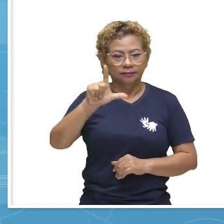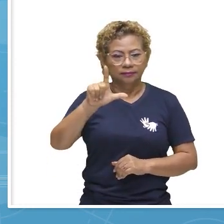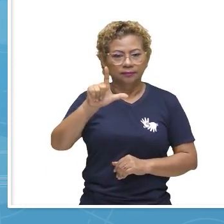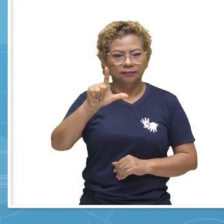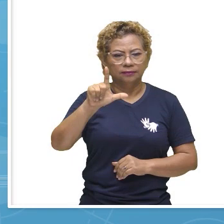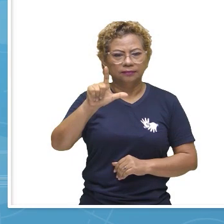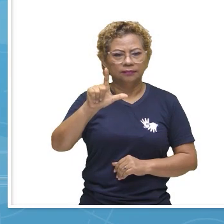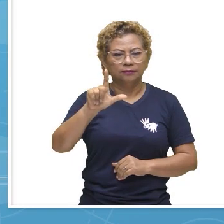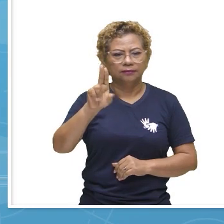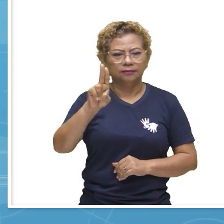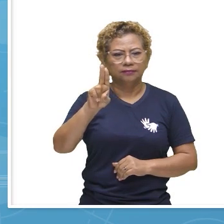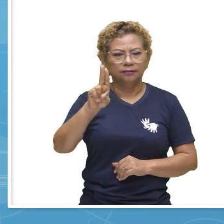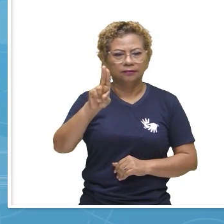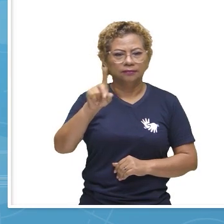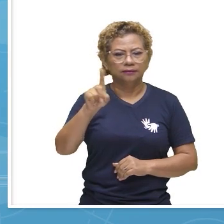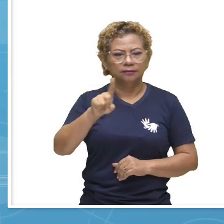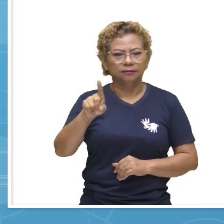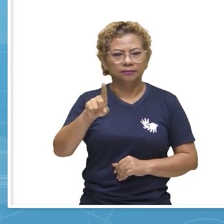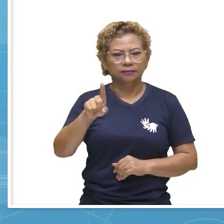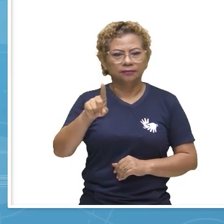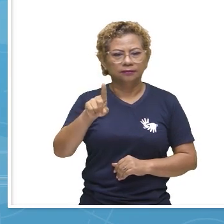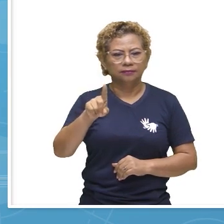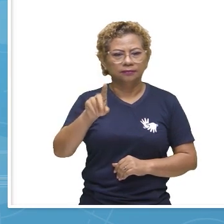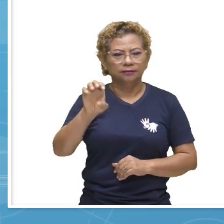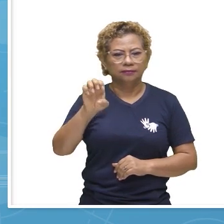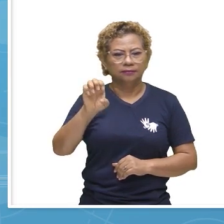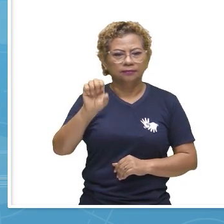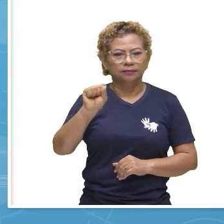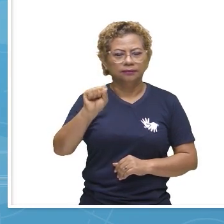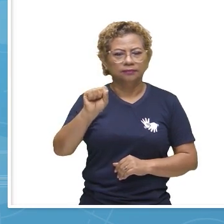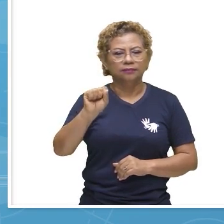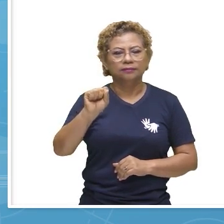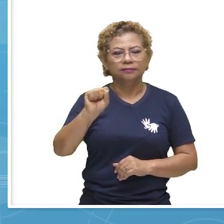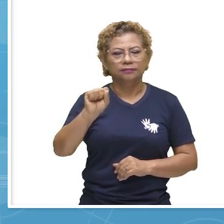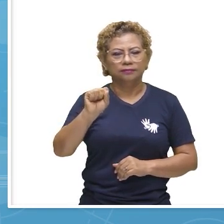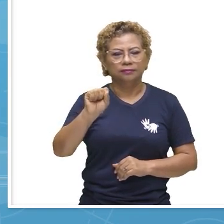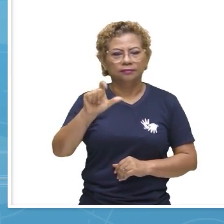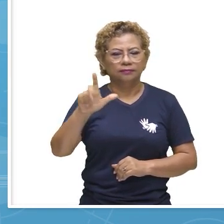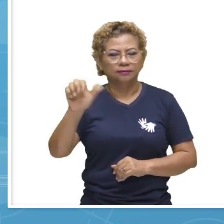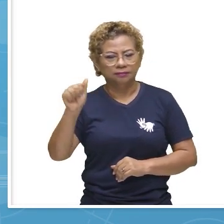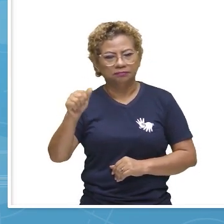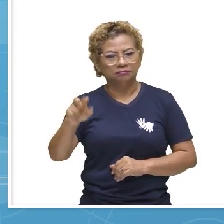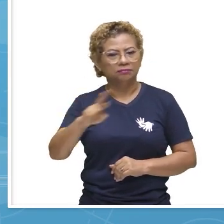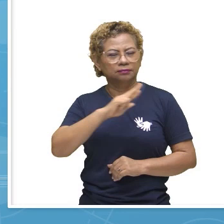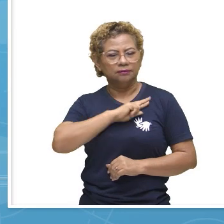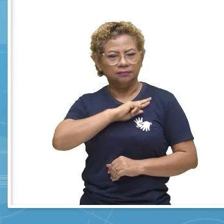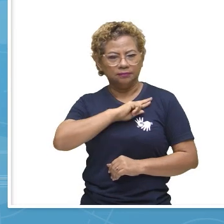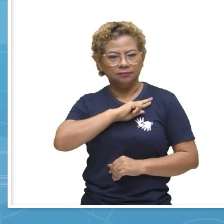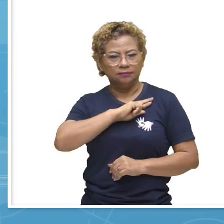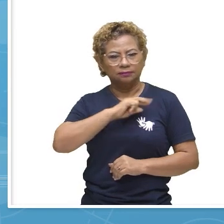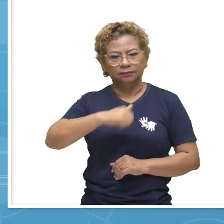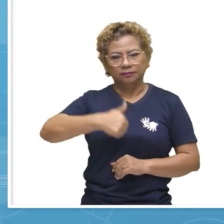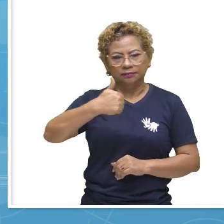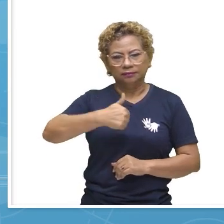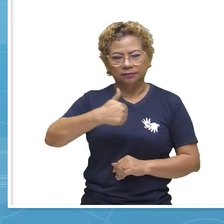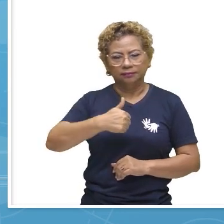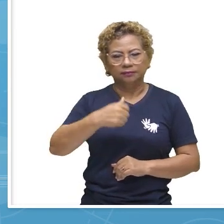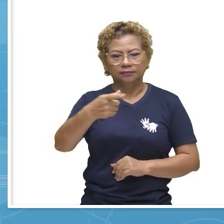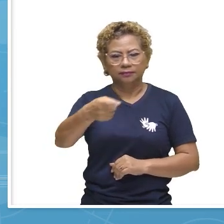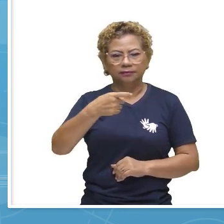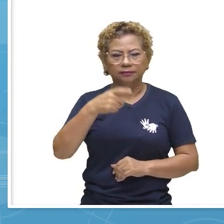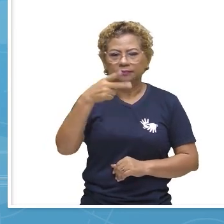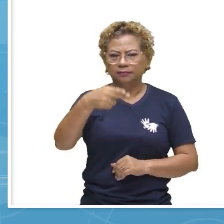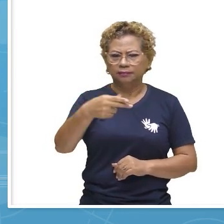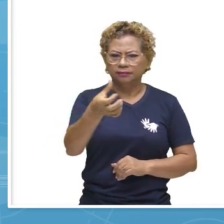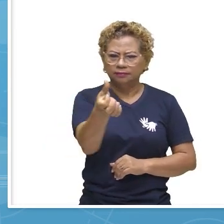Né? Temos a Luz Estela dizendo que a questão 1 é igual a 6 centímetros, né? O x é